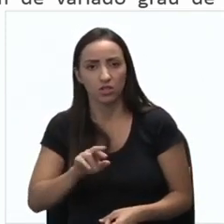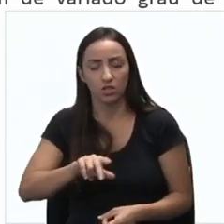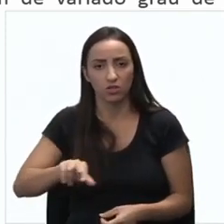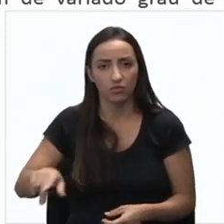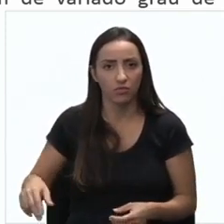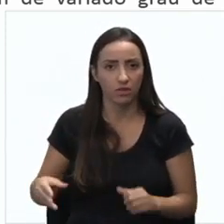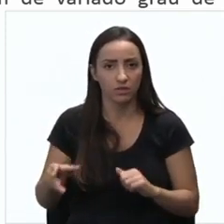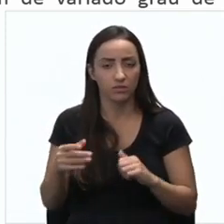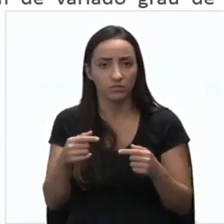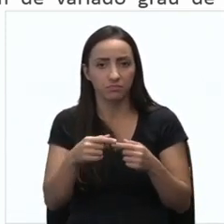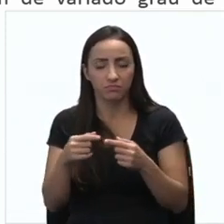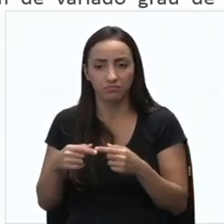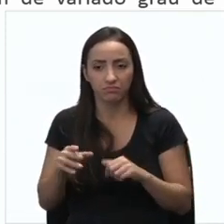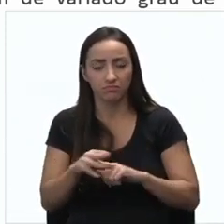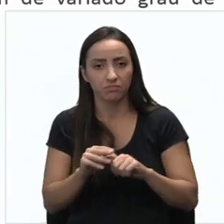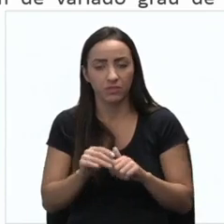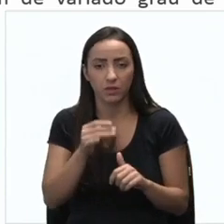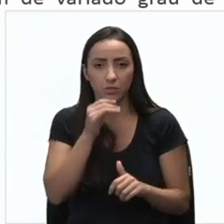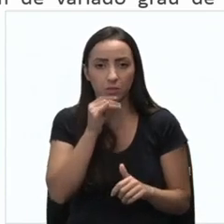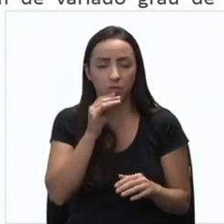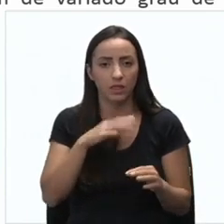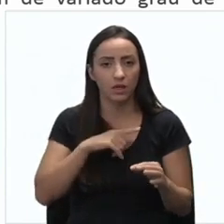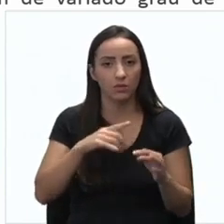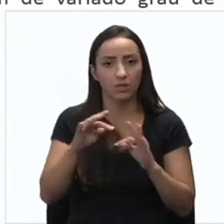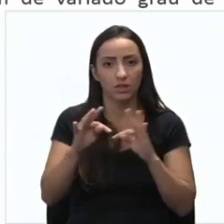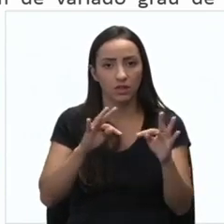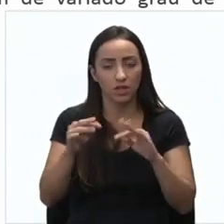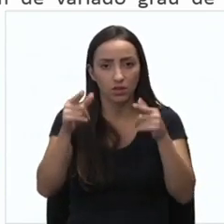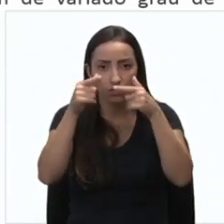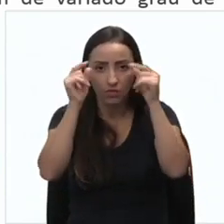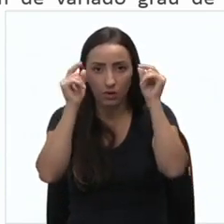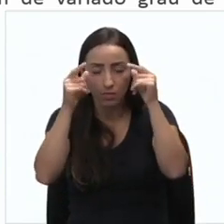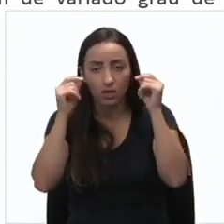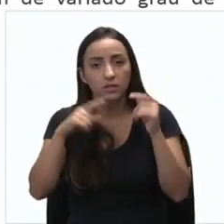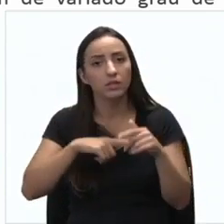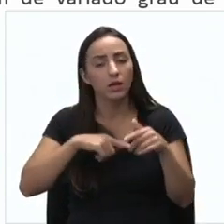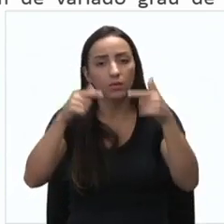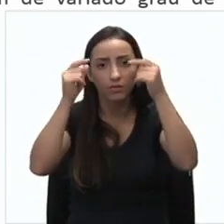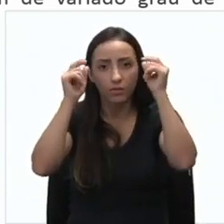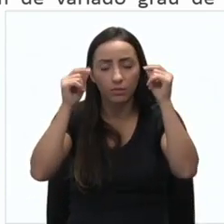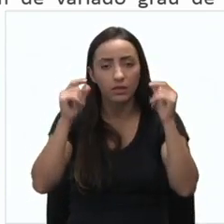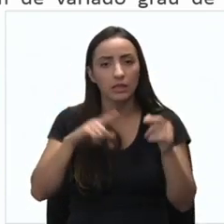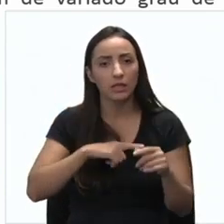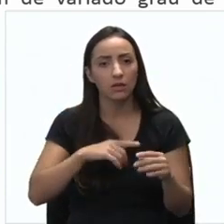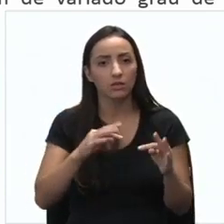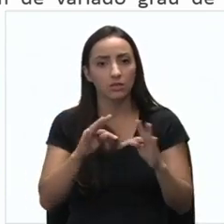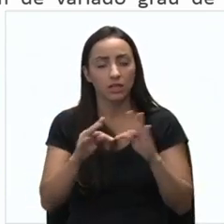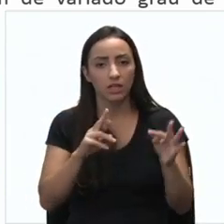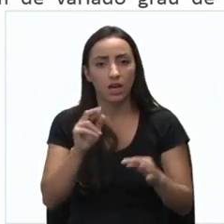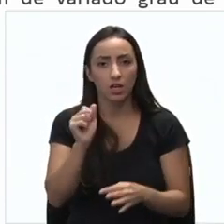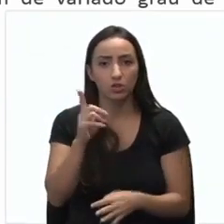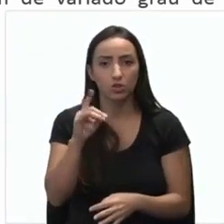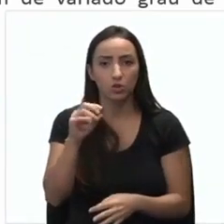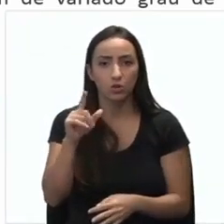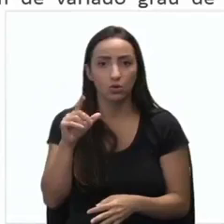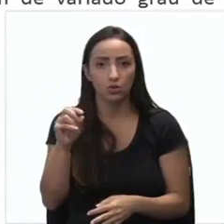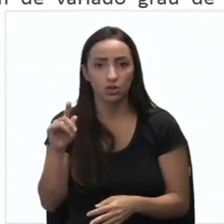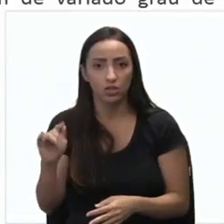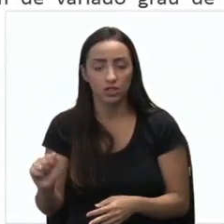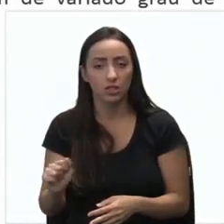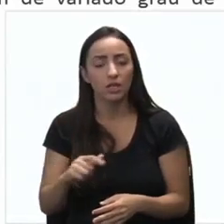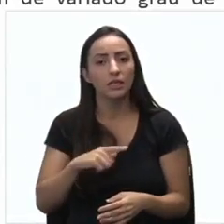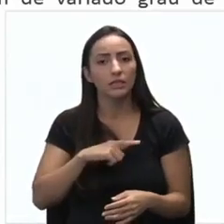de conhecimento. Então, tem o técnico em enfermagem, tem o enfermeiro, tem o técnico em radiologia, tem formação